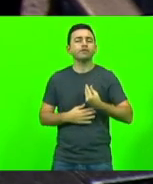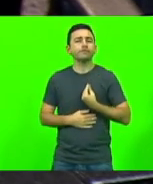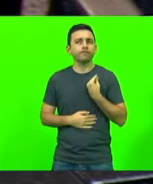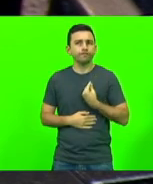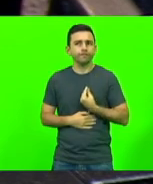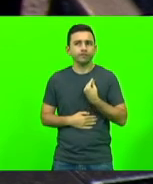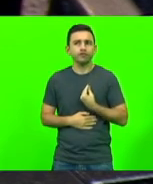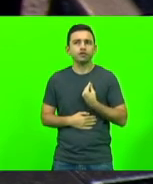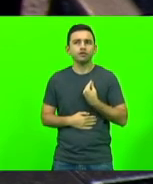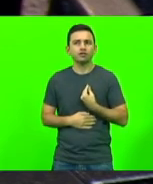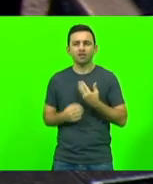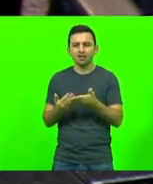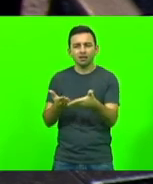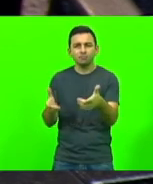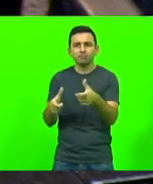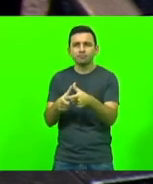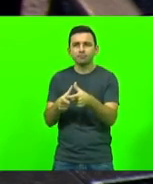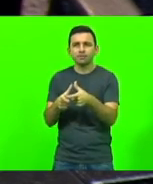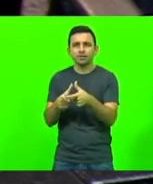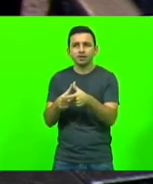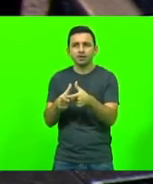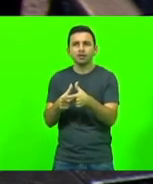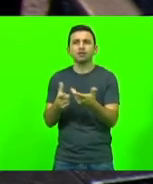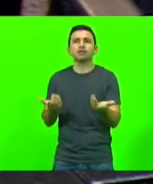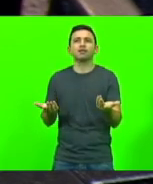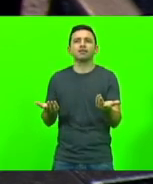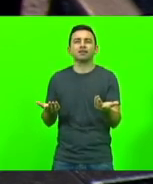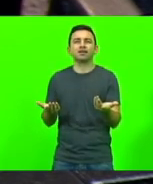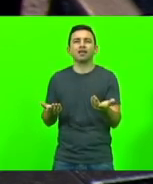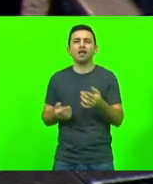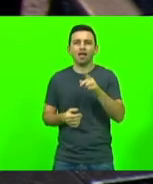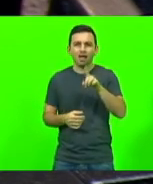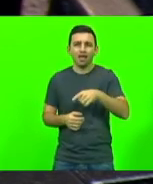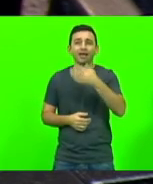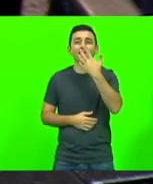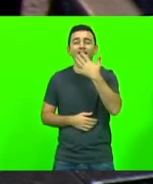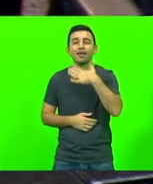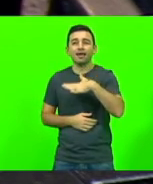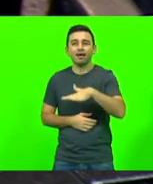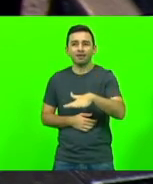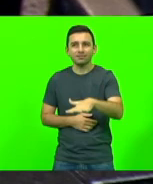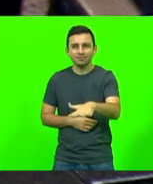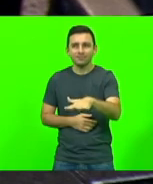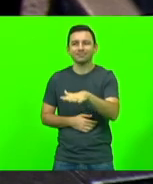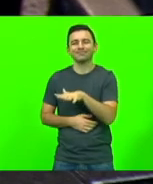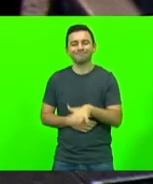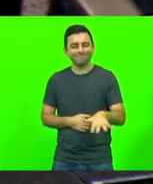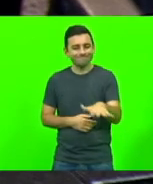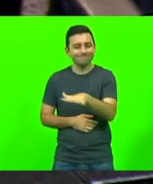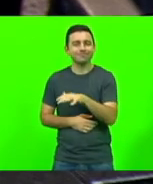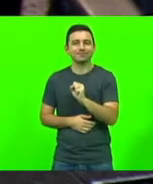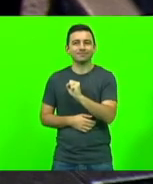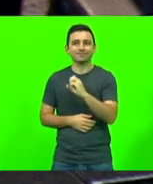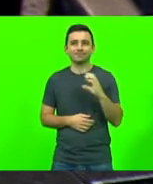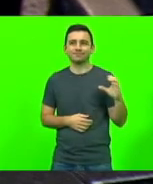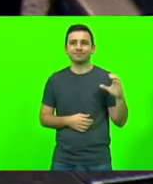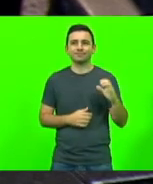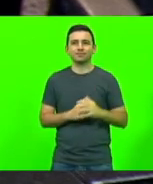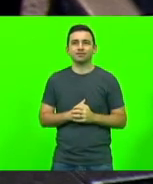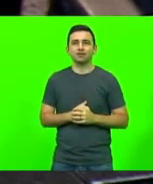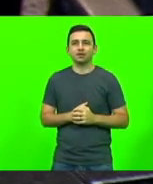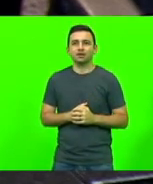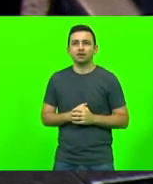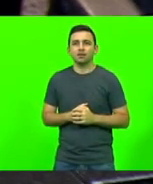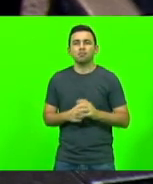nossos pequenos, a vida das nossas crianças catarinenses e afetando de